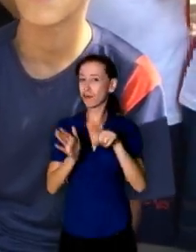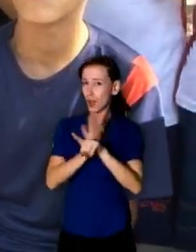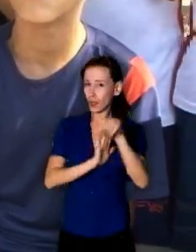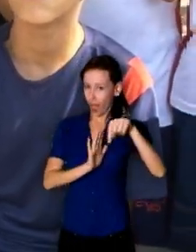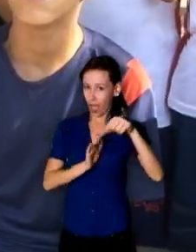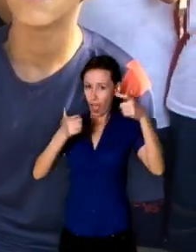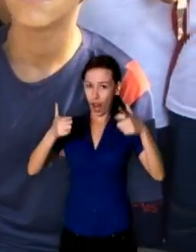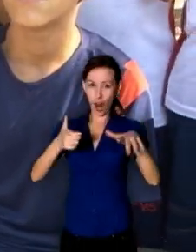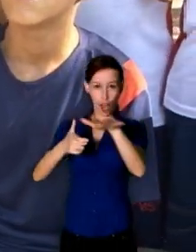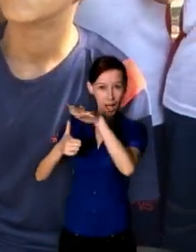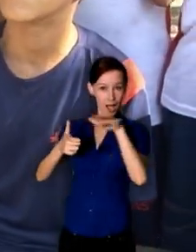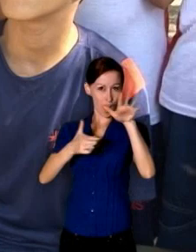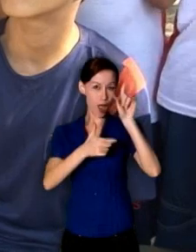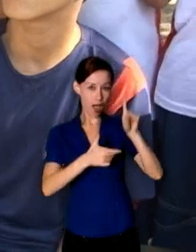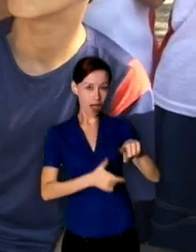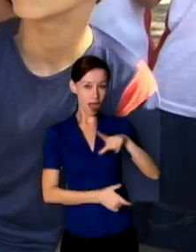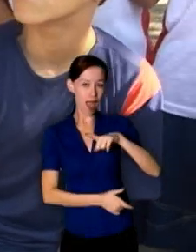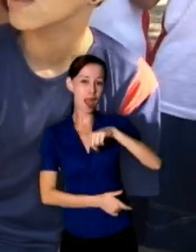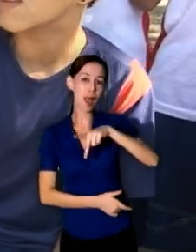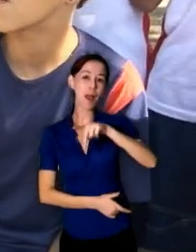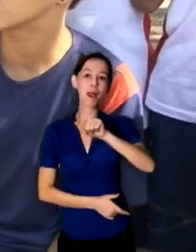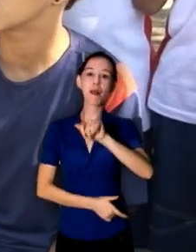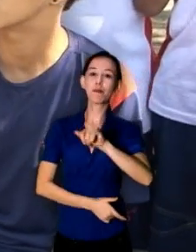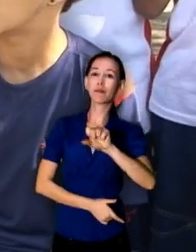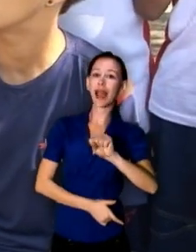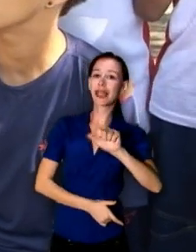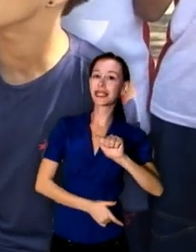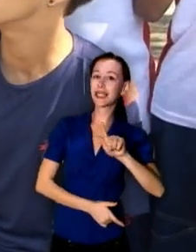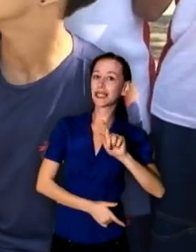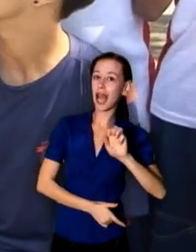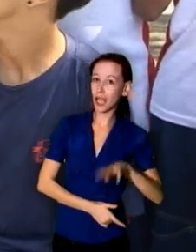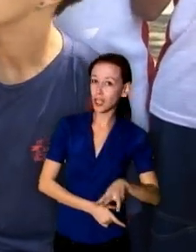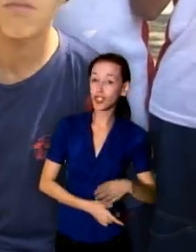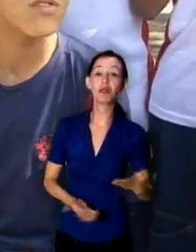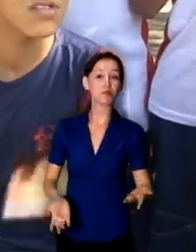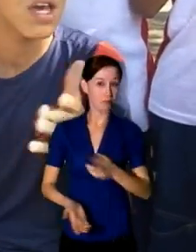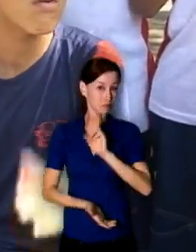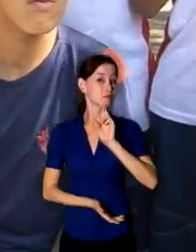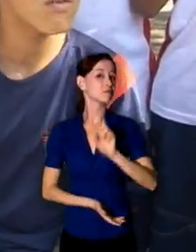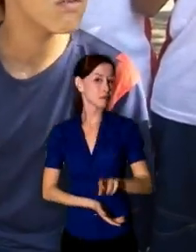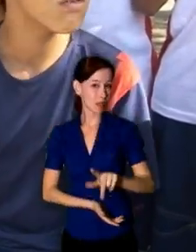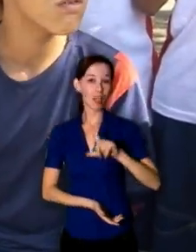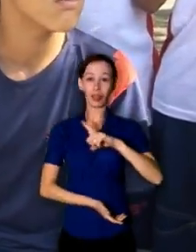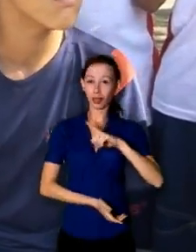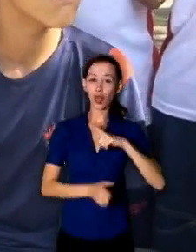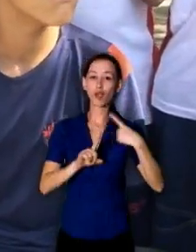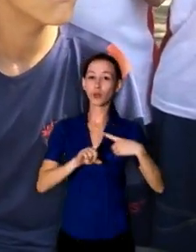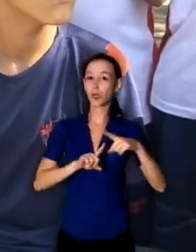É. Por quê? Por causa que tem muitas árvores, museu,